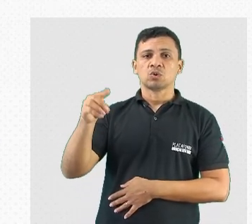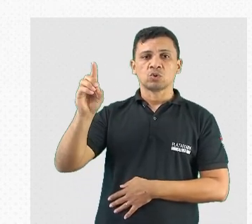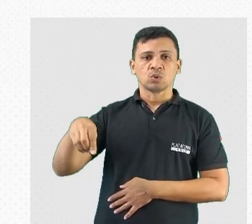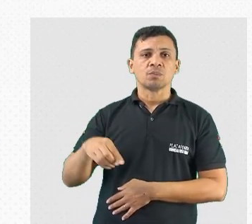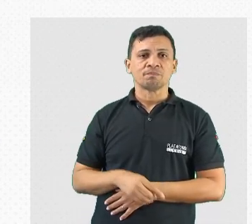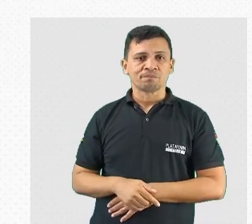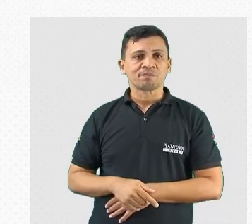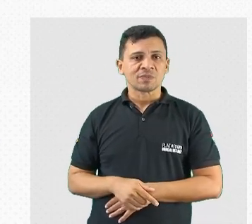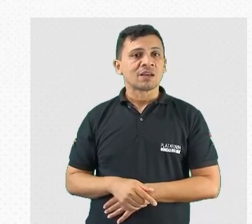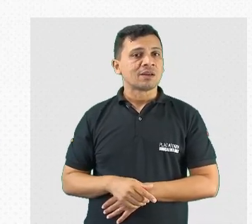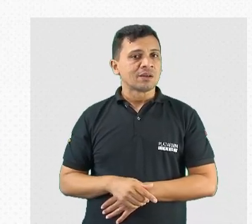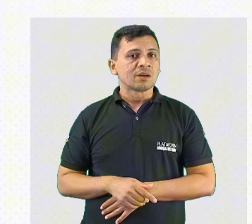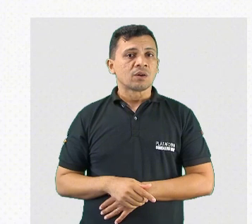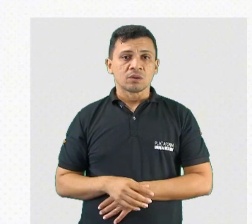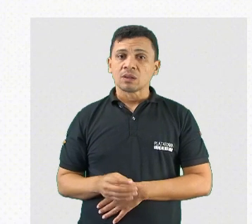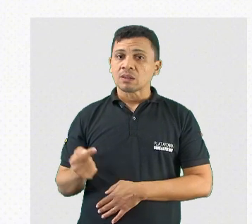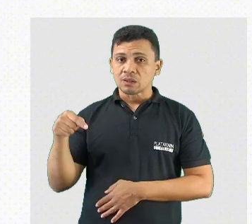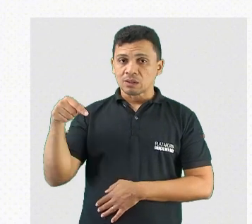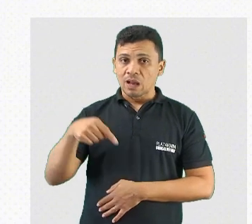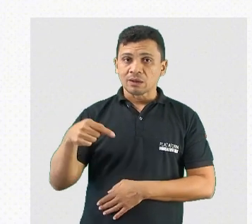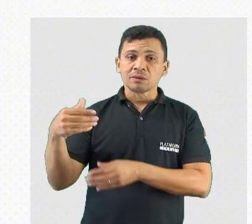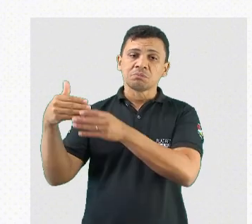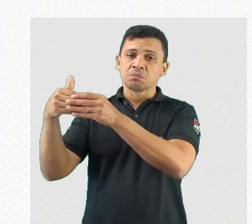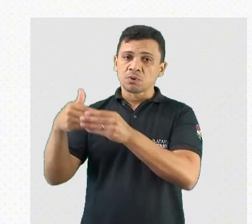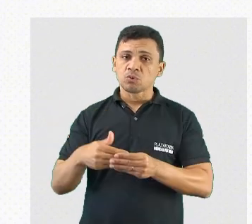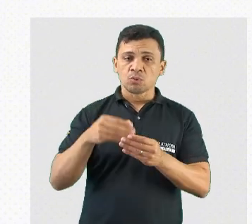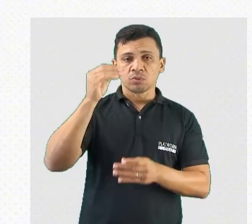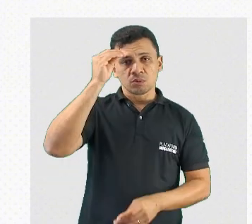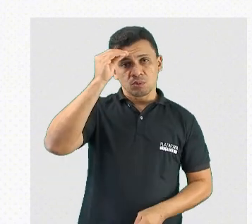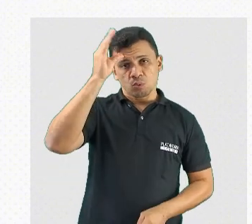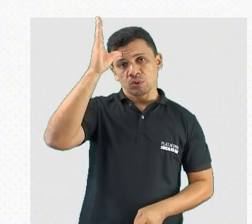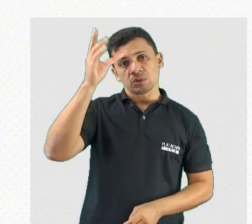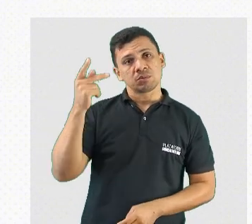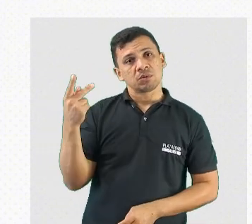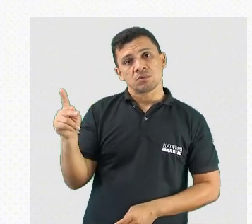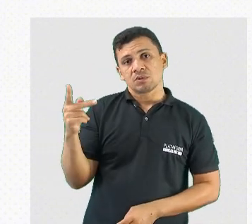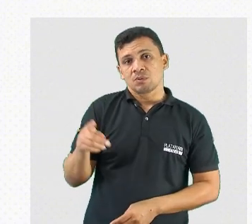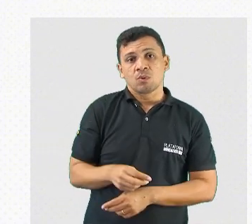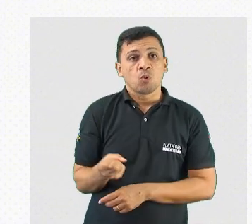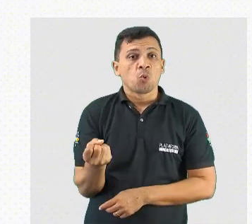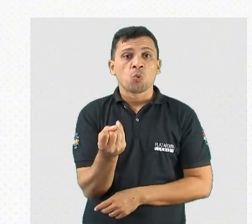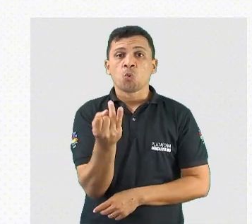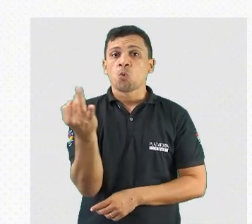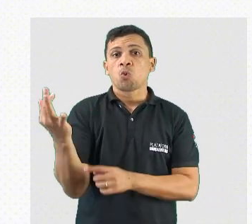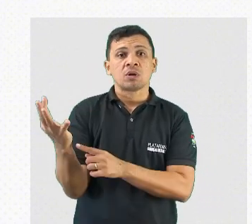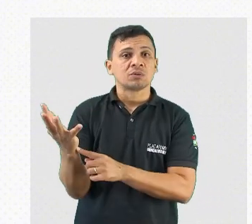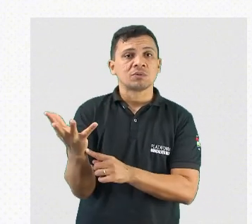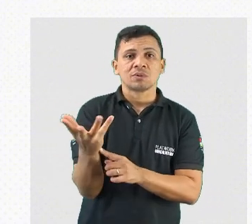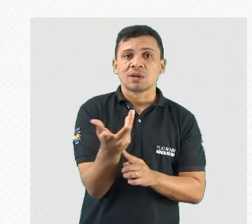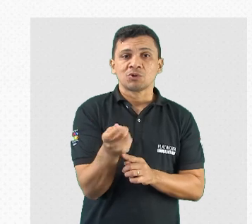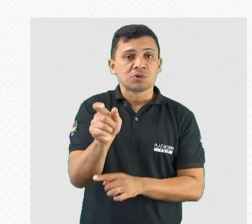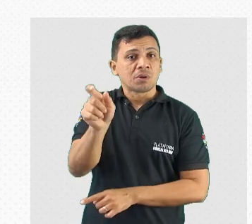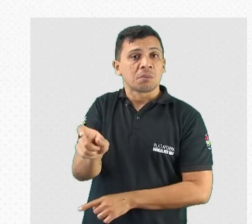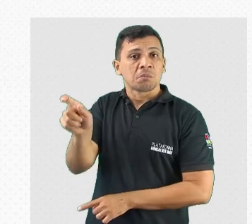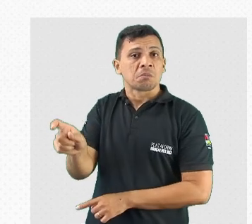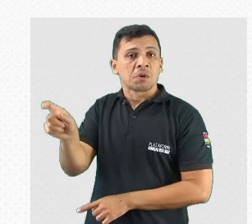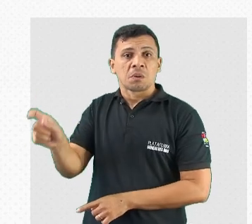pessoa que veio de lá trouxe seu próprio conhecimento, sua própria estrutura. A gente não tem noção de quantos artistas com uma